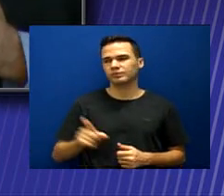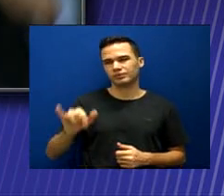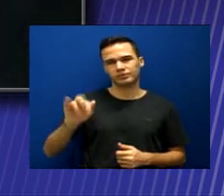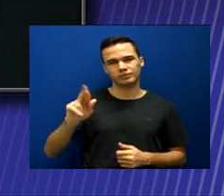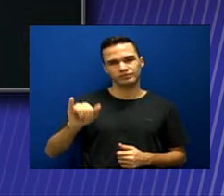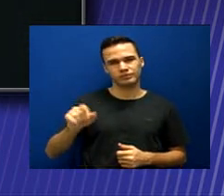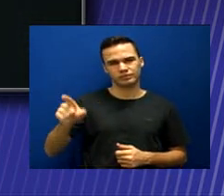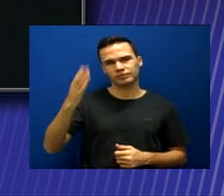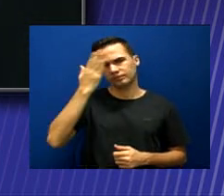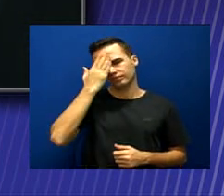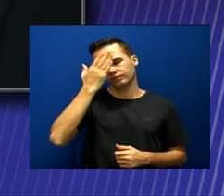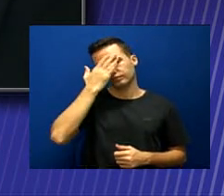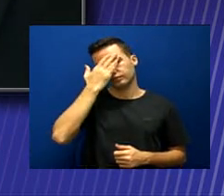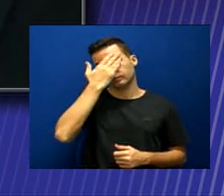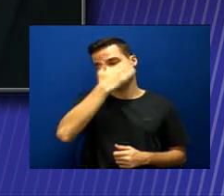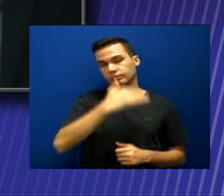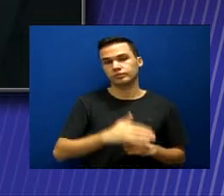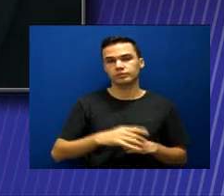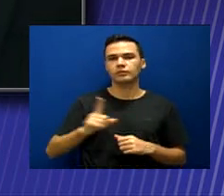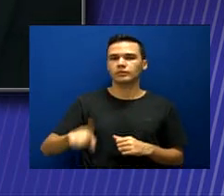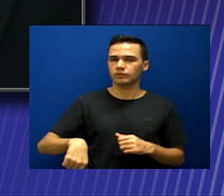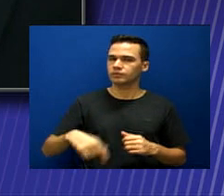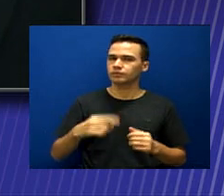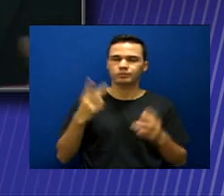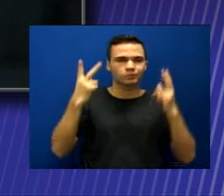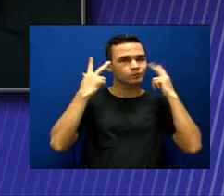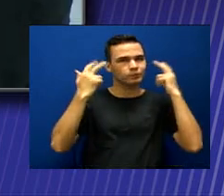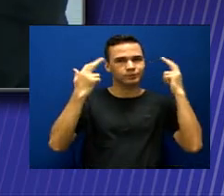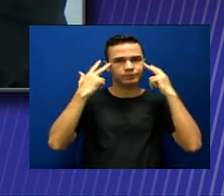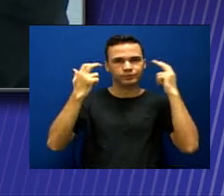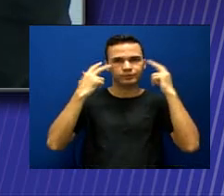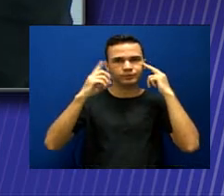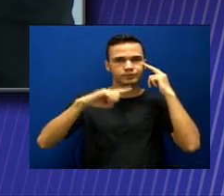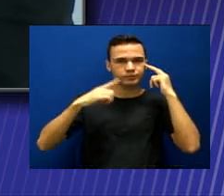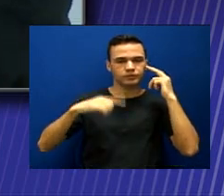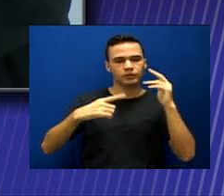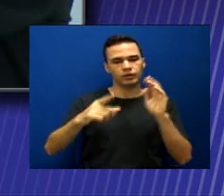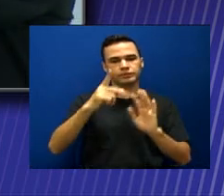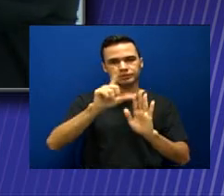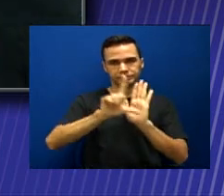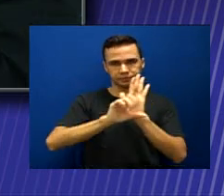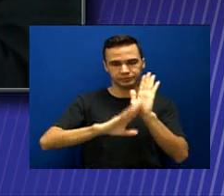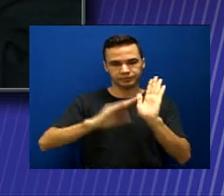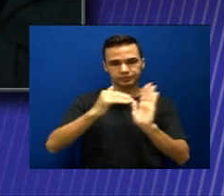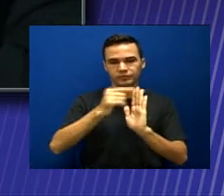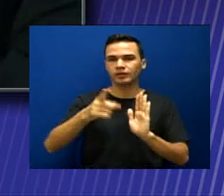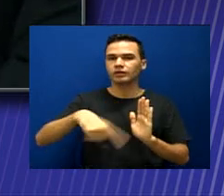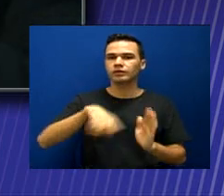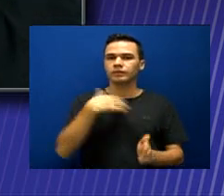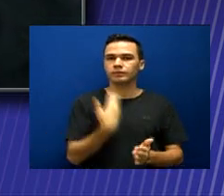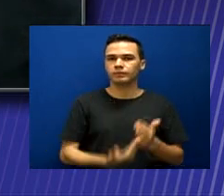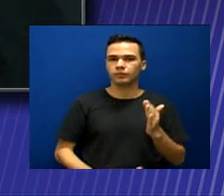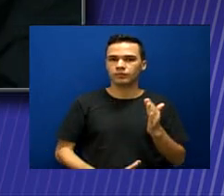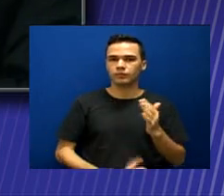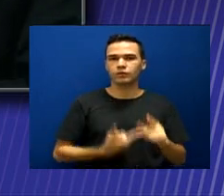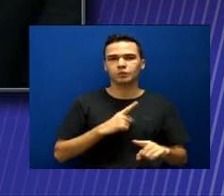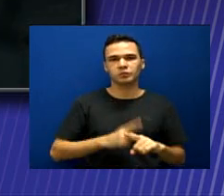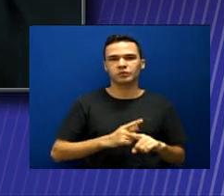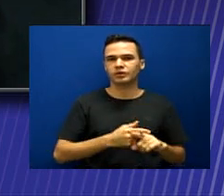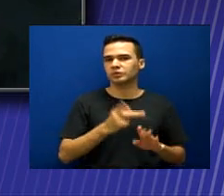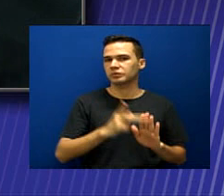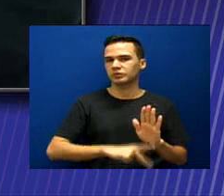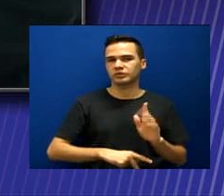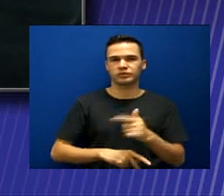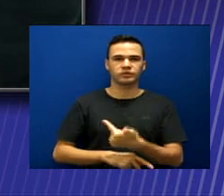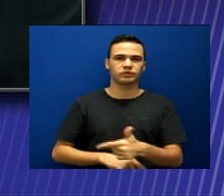Yara sabe muito bem que é comum, infelizmente, o deputado apresentar a emenda e nós perdemos essa emenda por não existir um projeto.